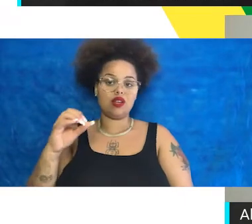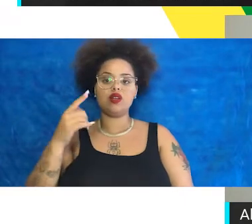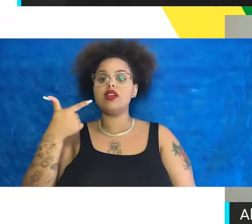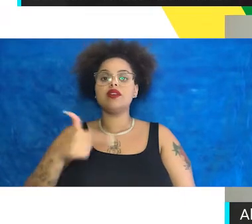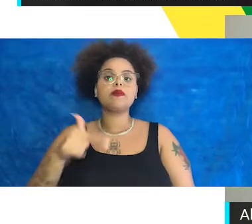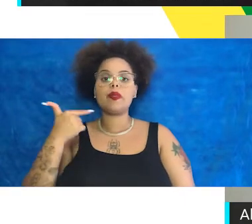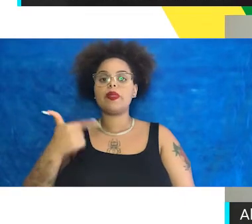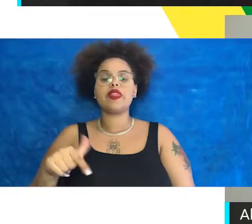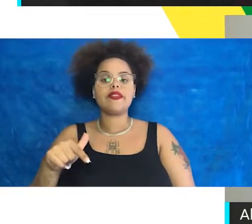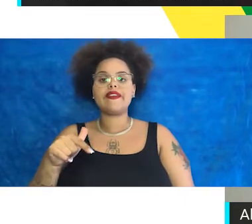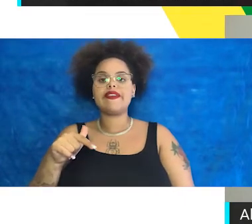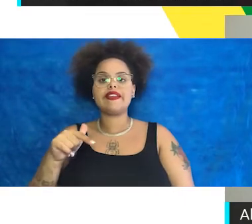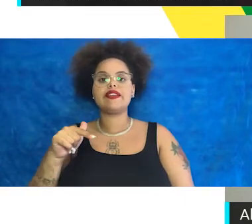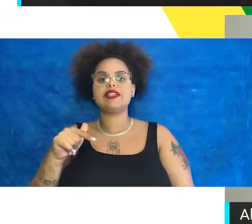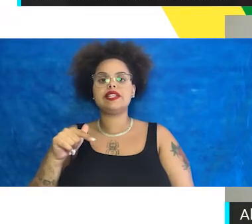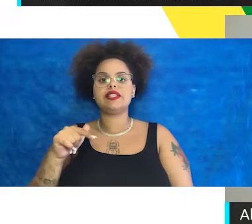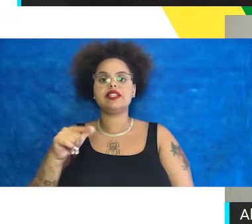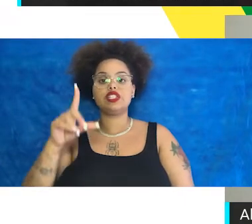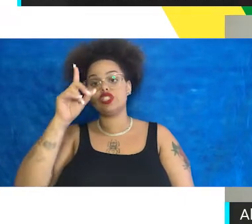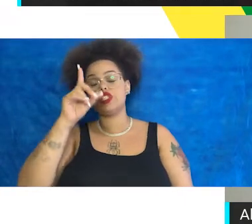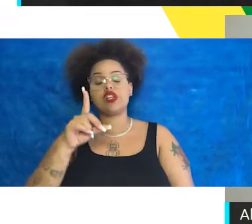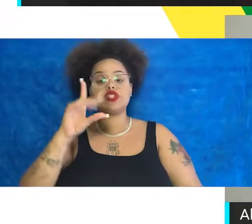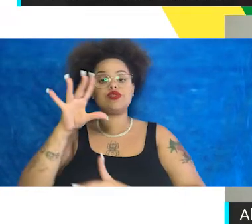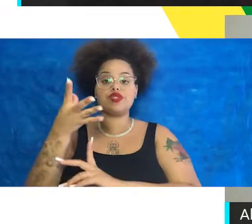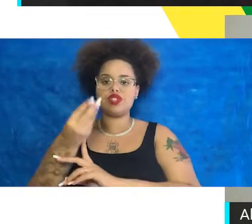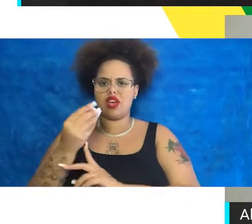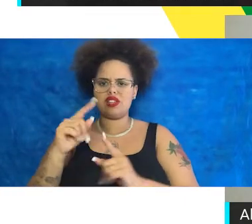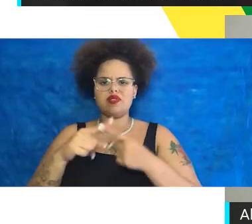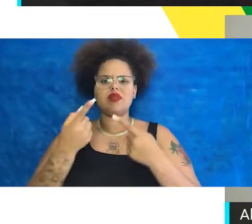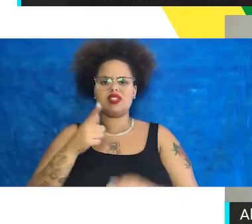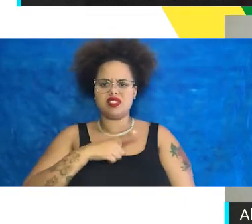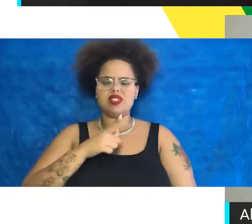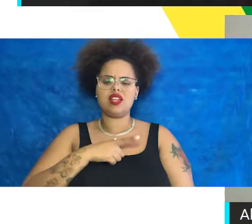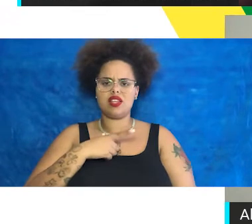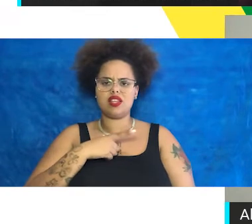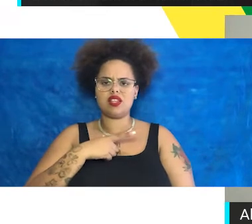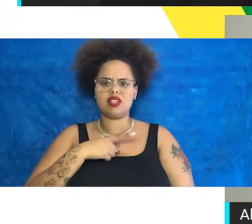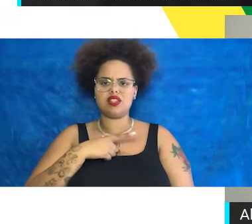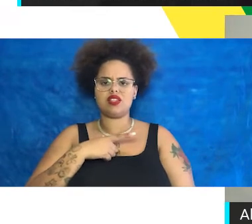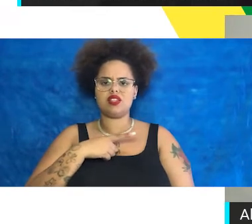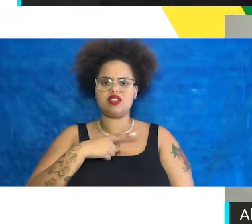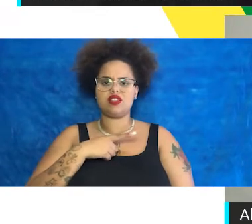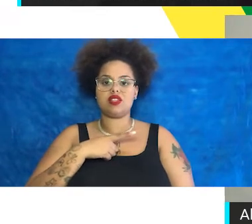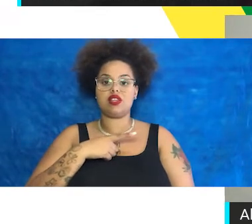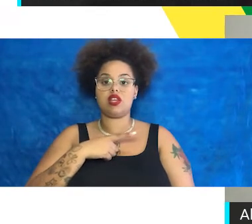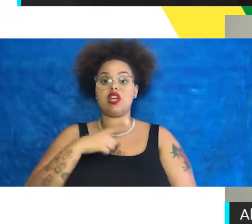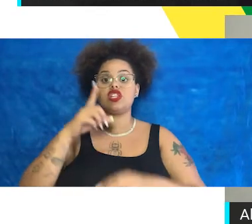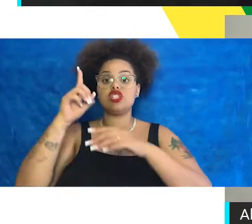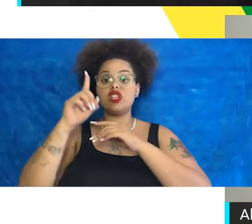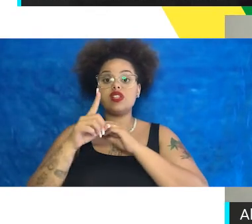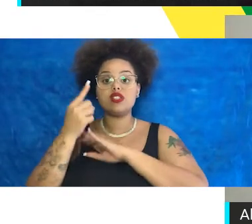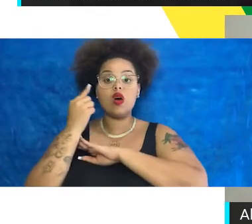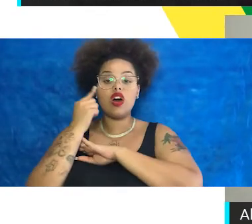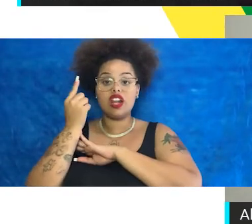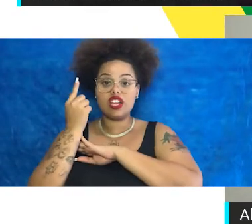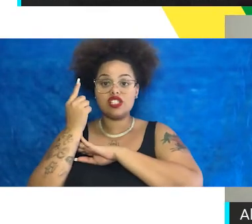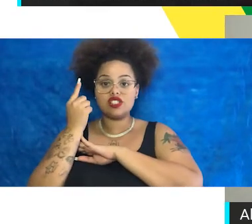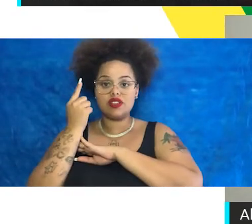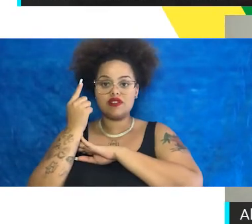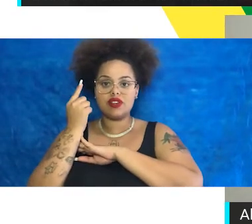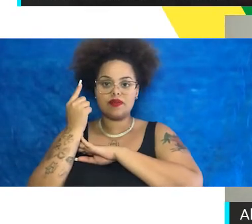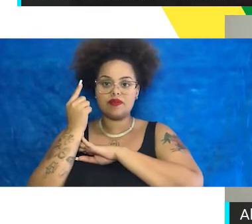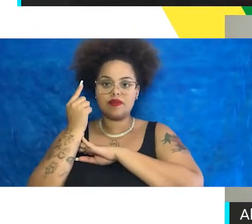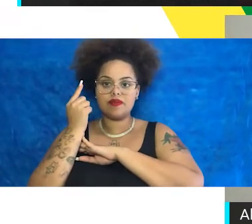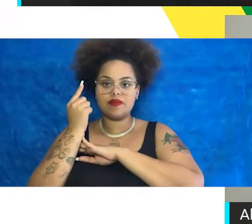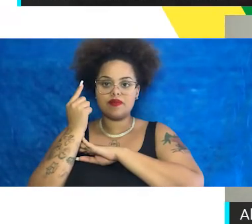não tem essa função de direção de arte, mas a gente tem uma direção criativa. A gente tem